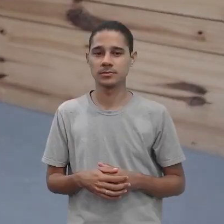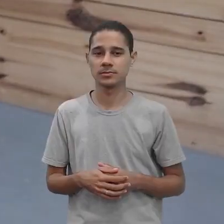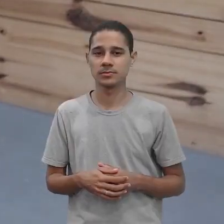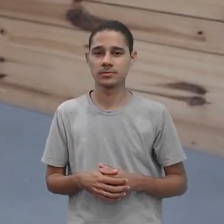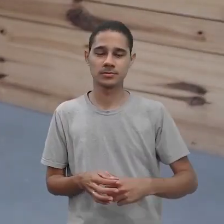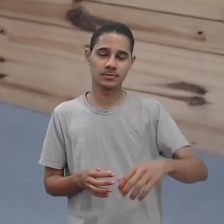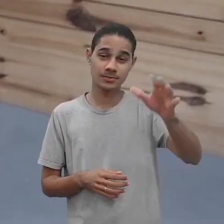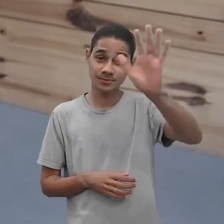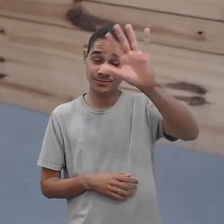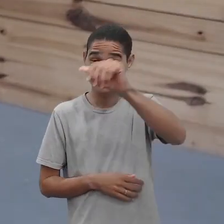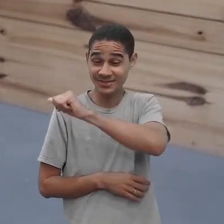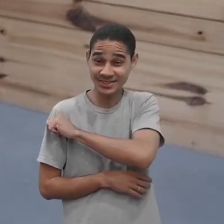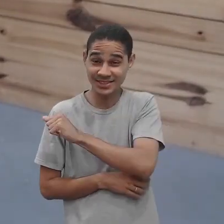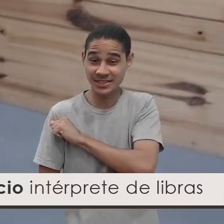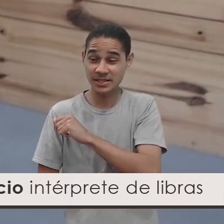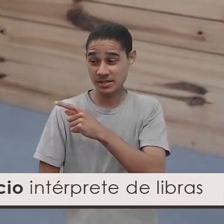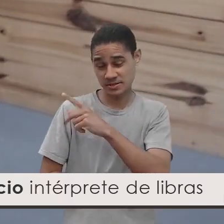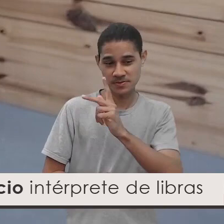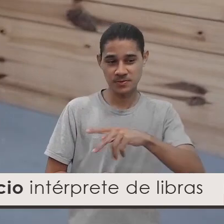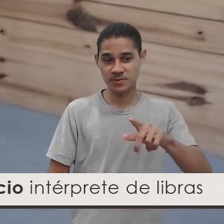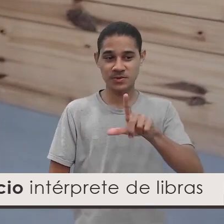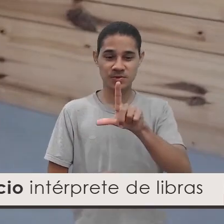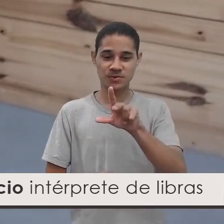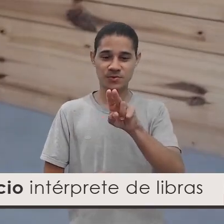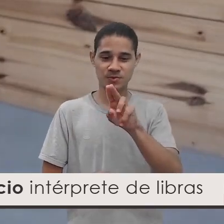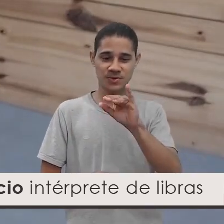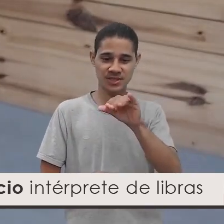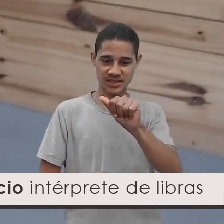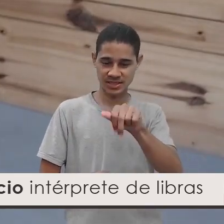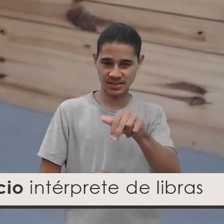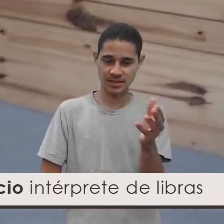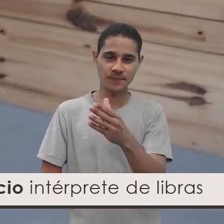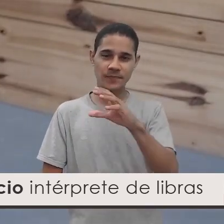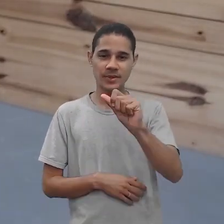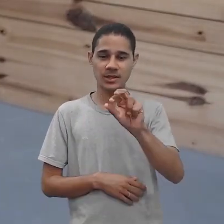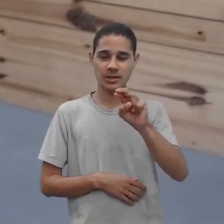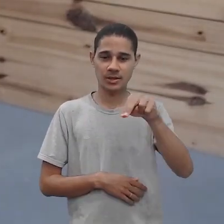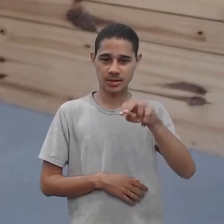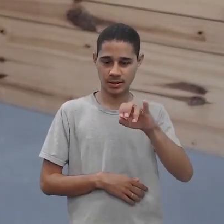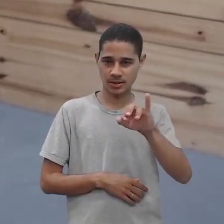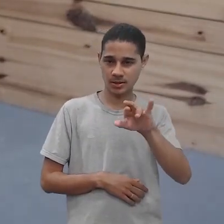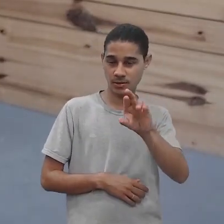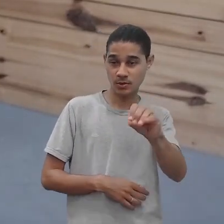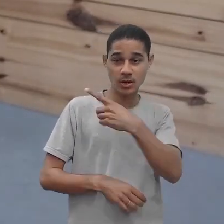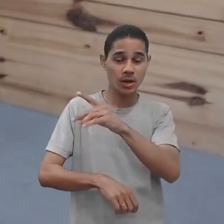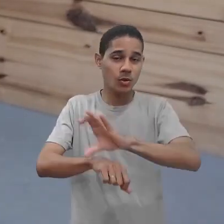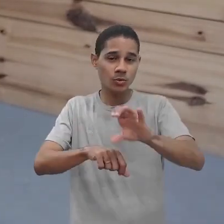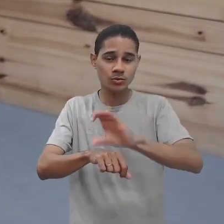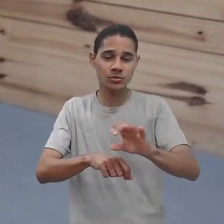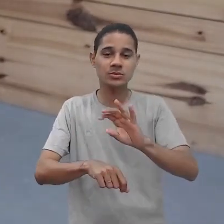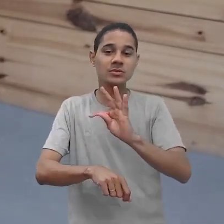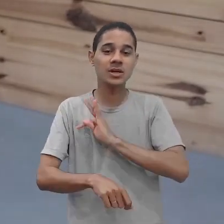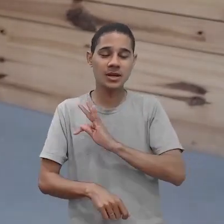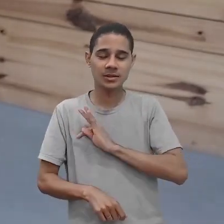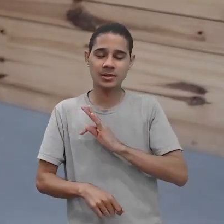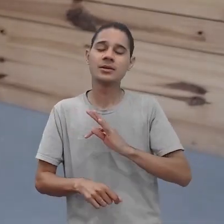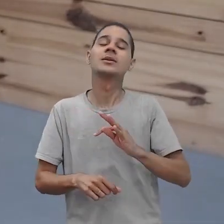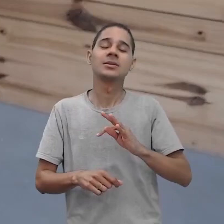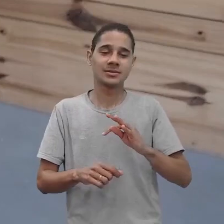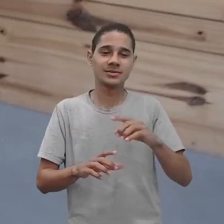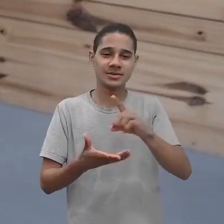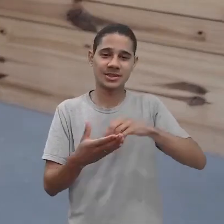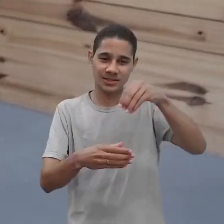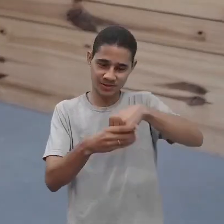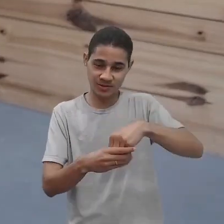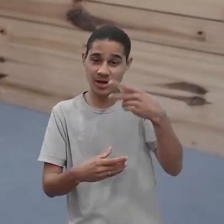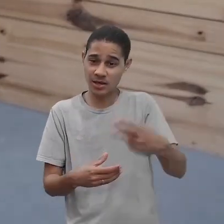Olá, estudantes! Sou a professora Luciana Carneiro, do curso técnico em Design de Interiores da nossa escola ETEPAC. E